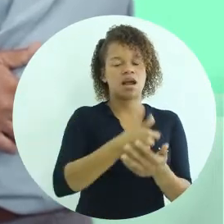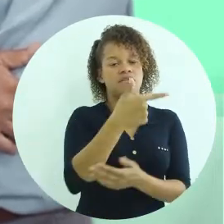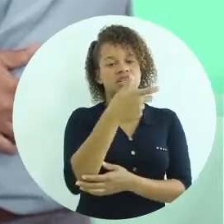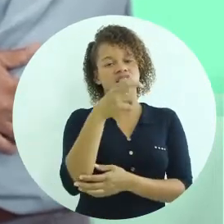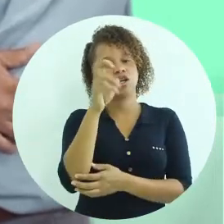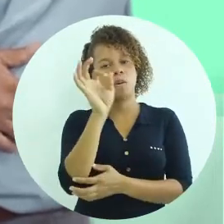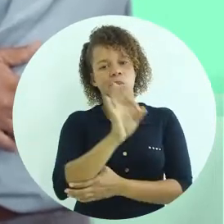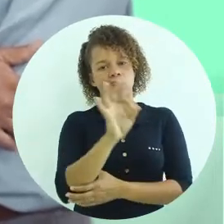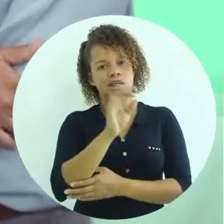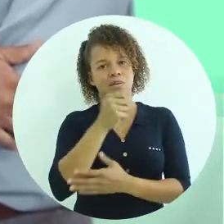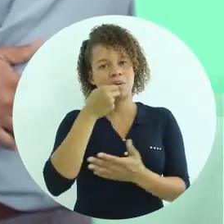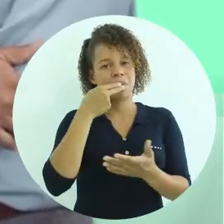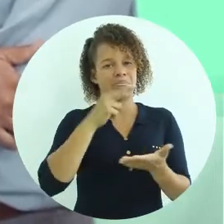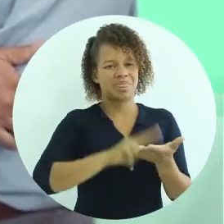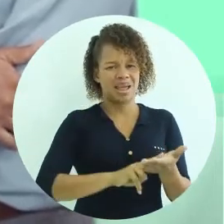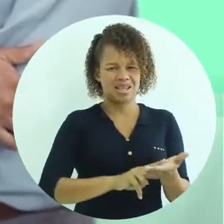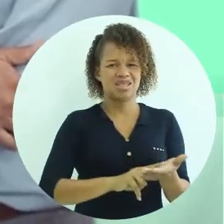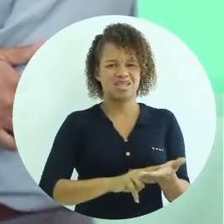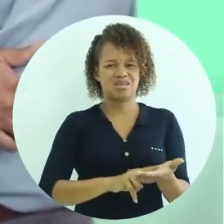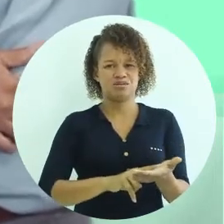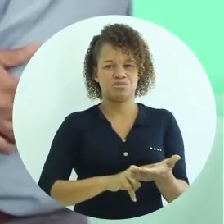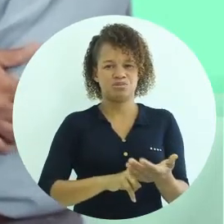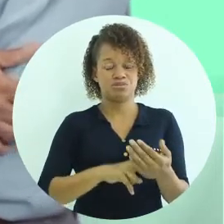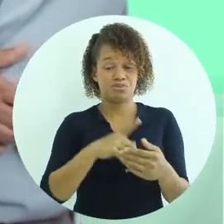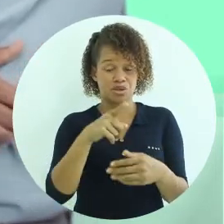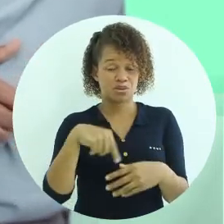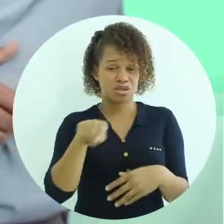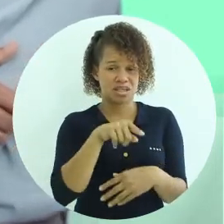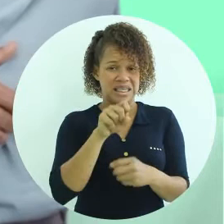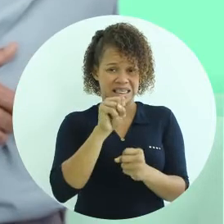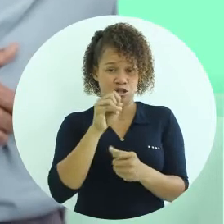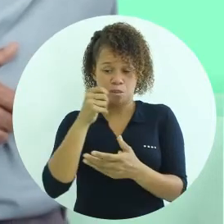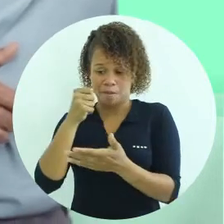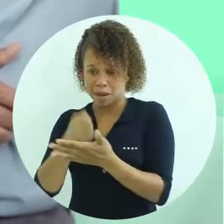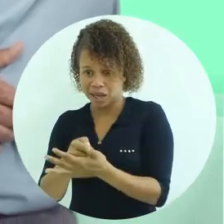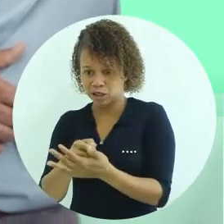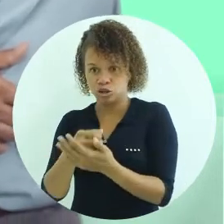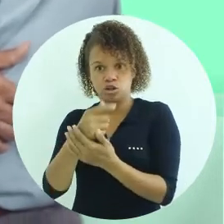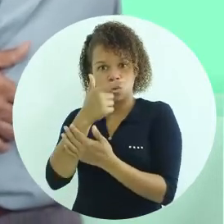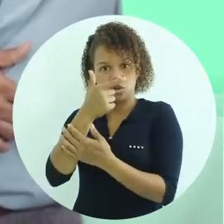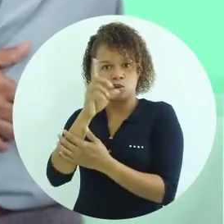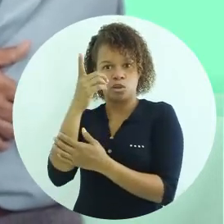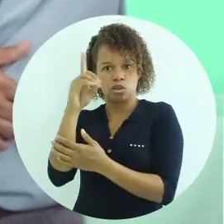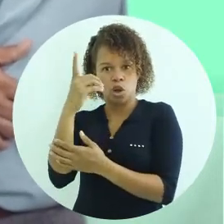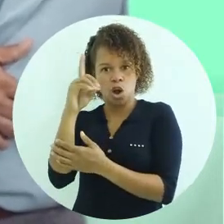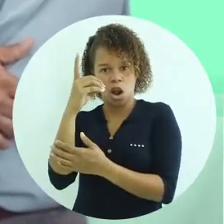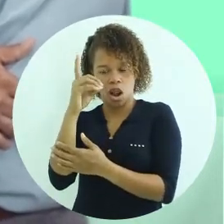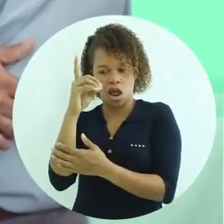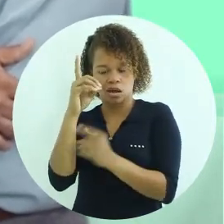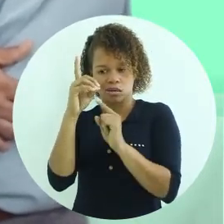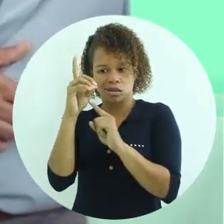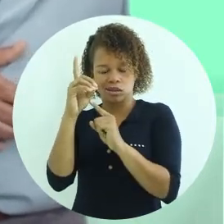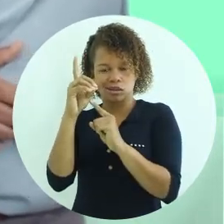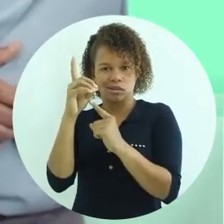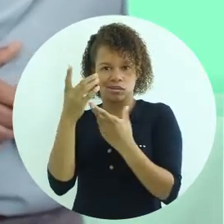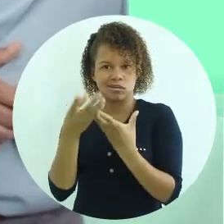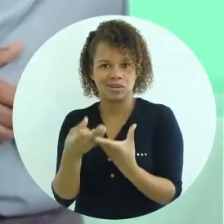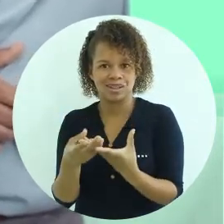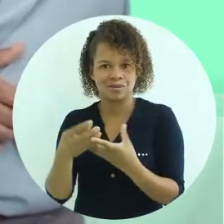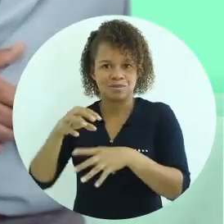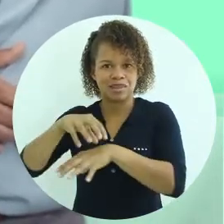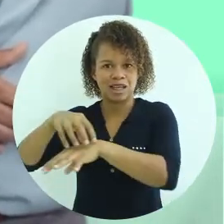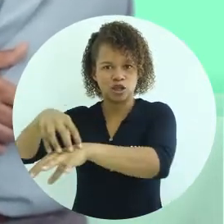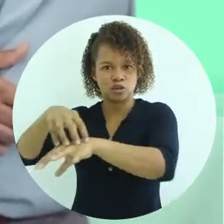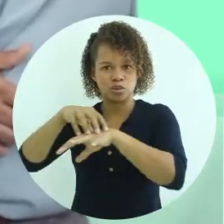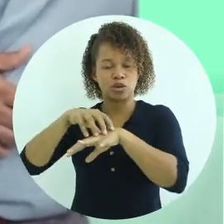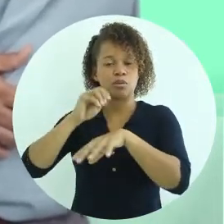de uma taxa que chama de taxa de marinha mercante. Ou seja, se eu estou pagando $2.000 agora de container, de